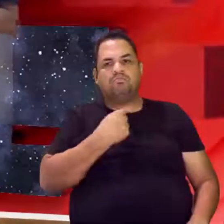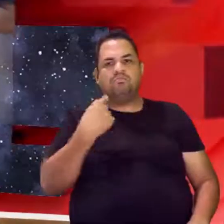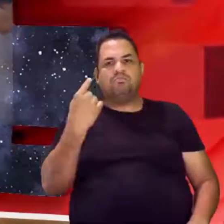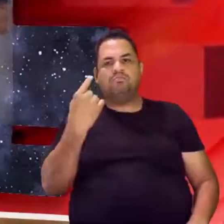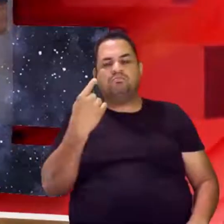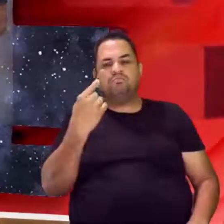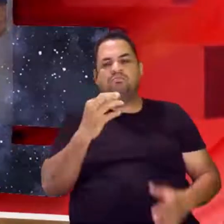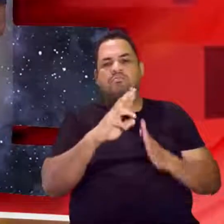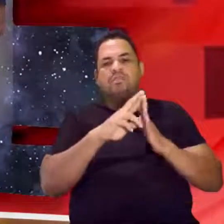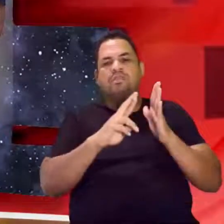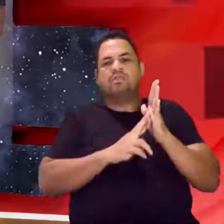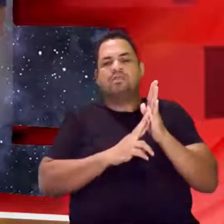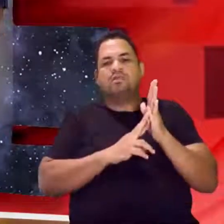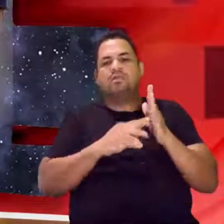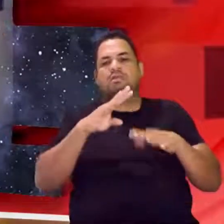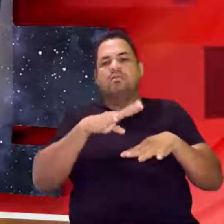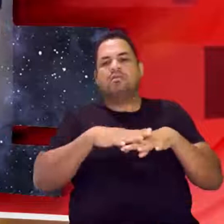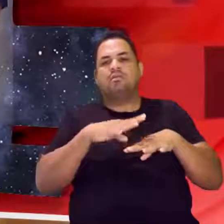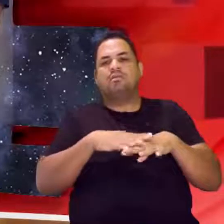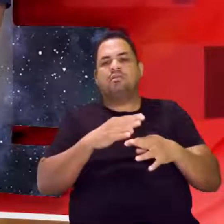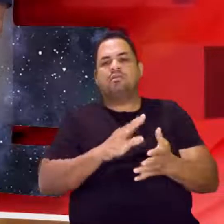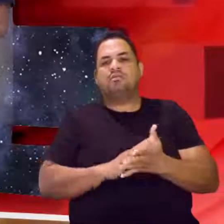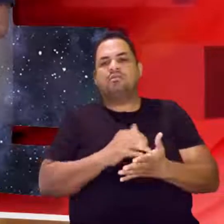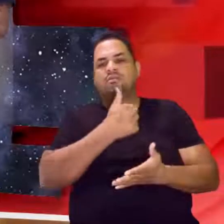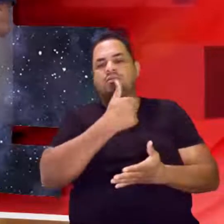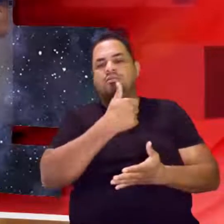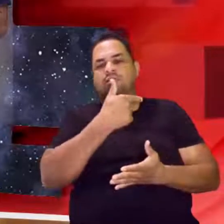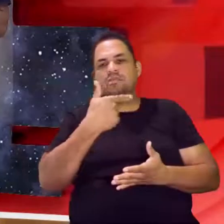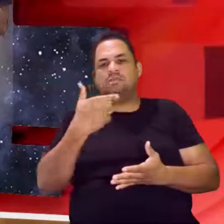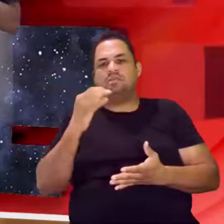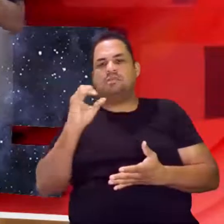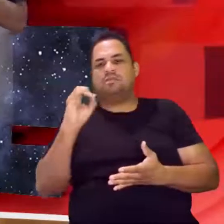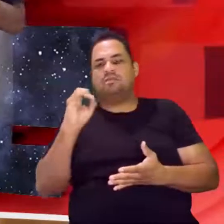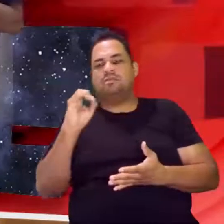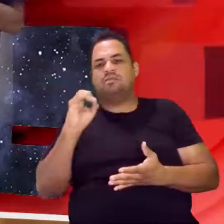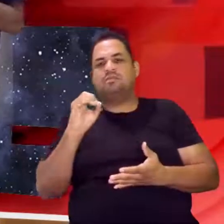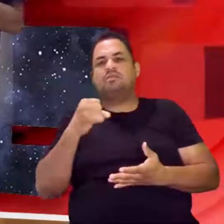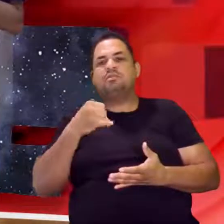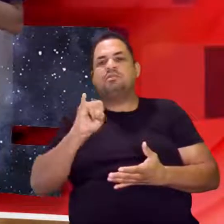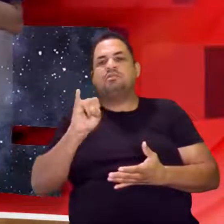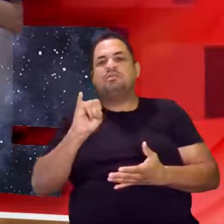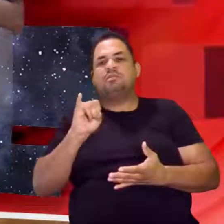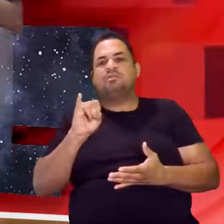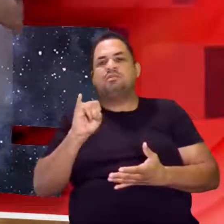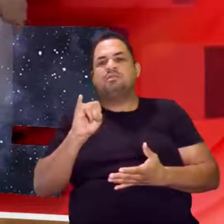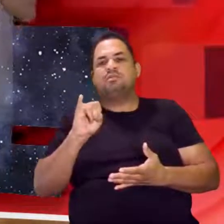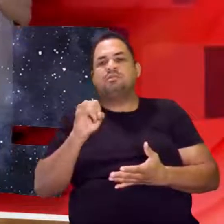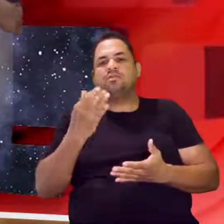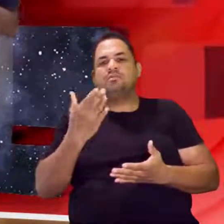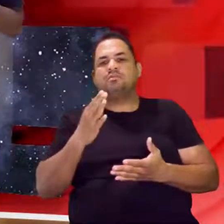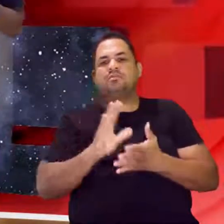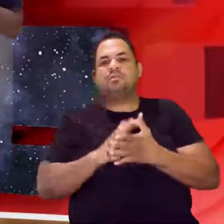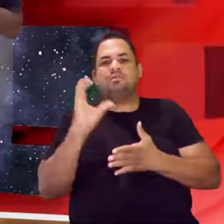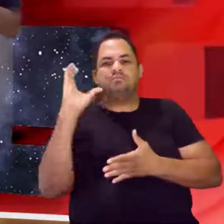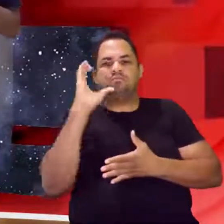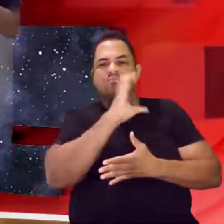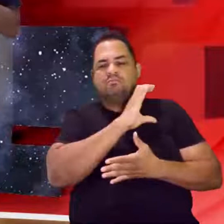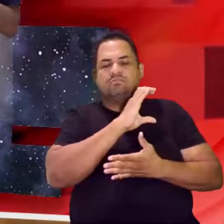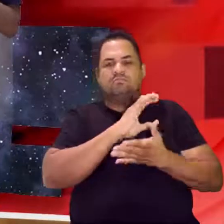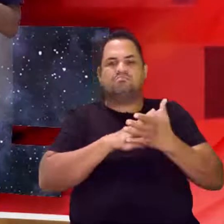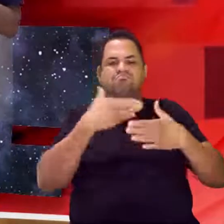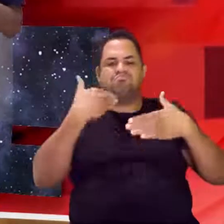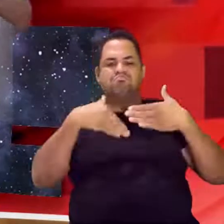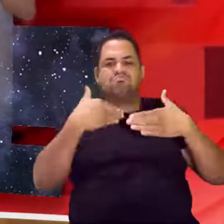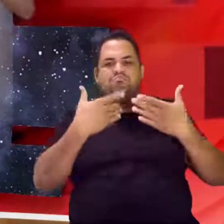jogamos na regra de 3 e achamos o aumento percentual, 120. Mas se você foi muito assim rápido na